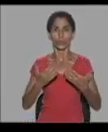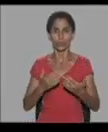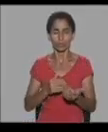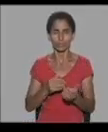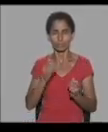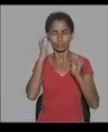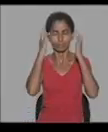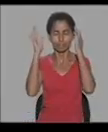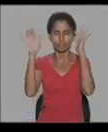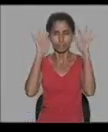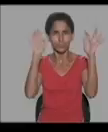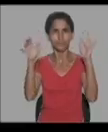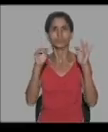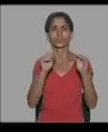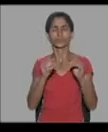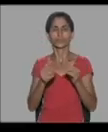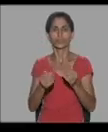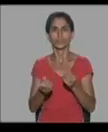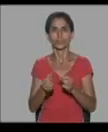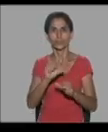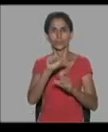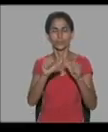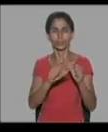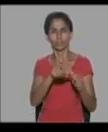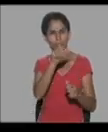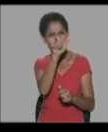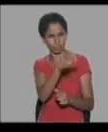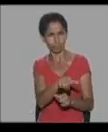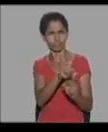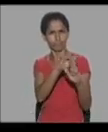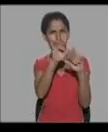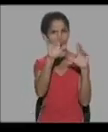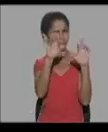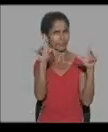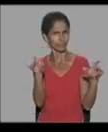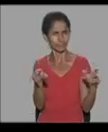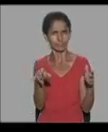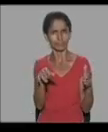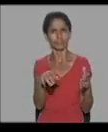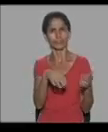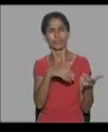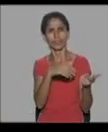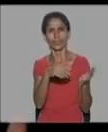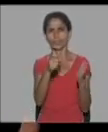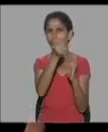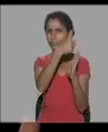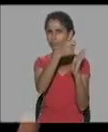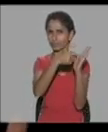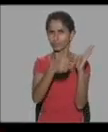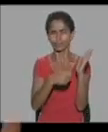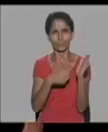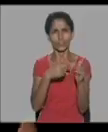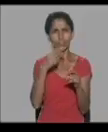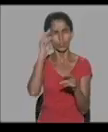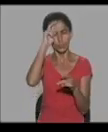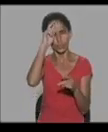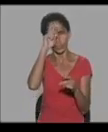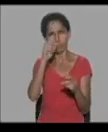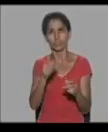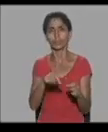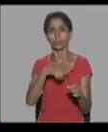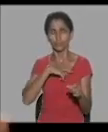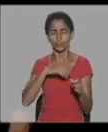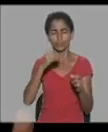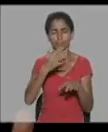de vista do pensamento, da estética, da narrativa,